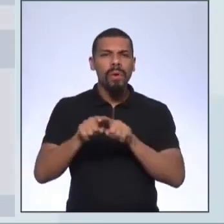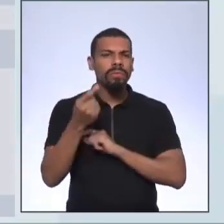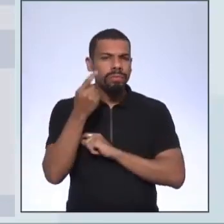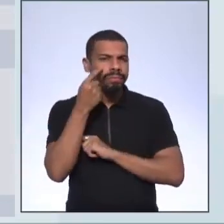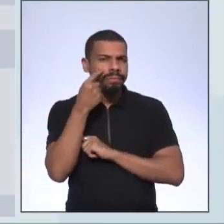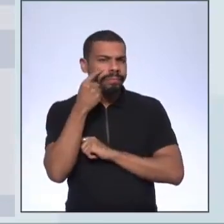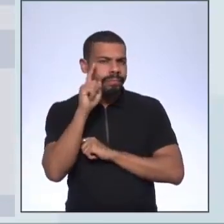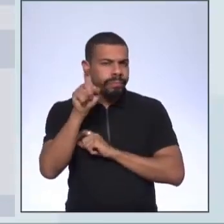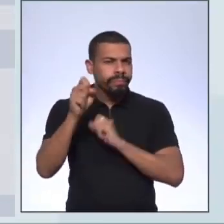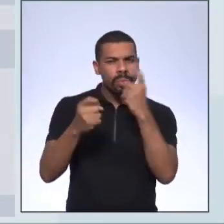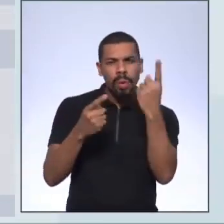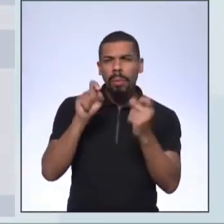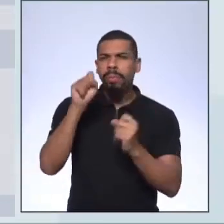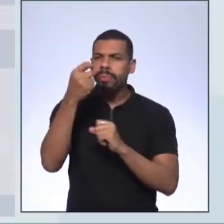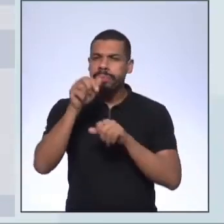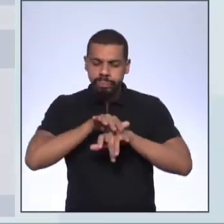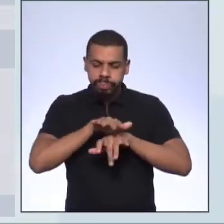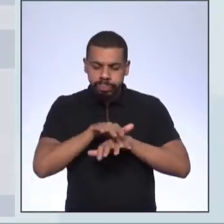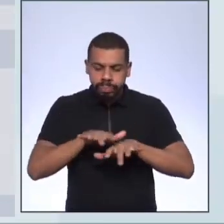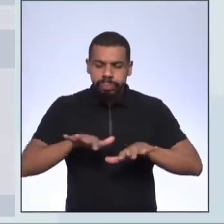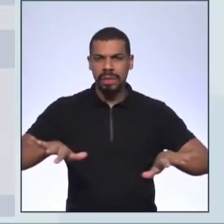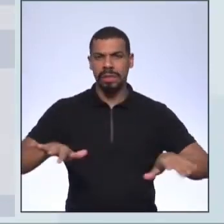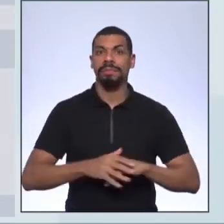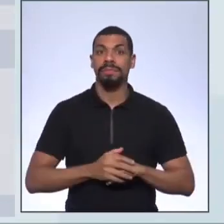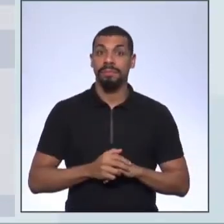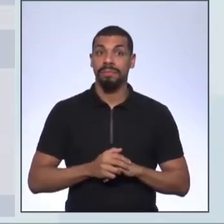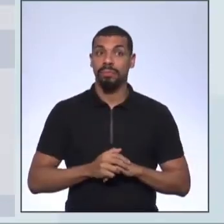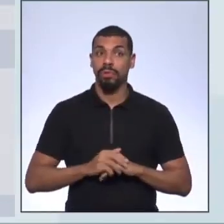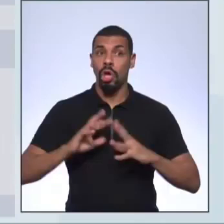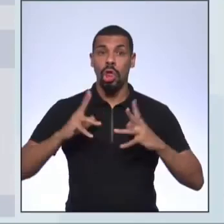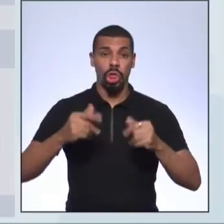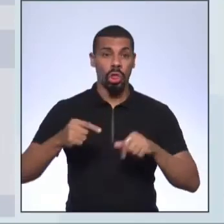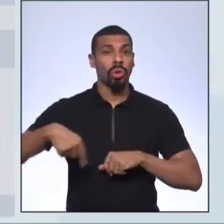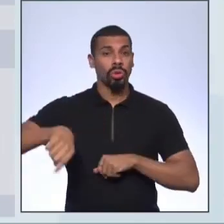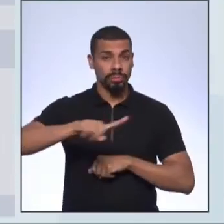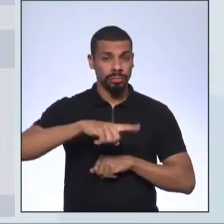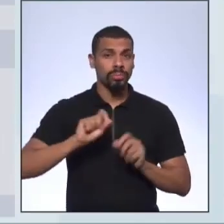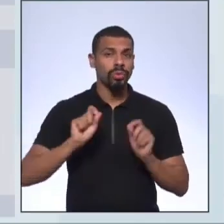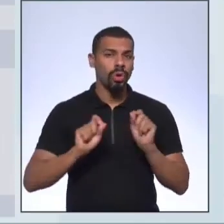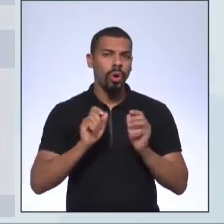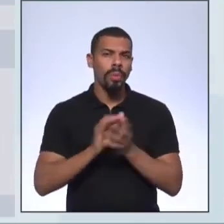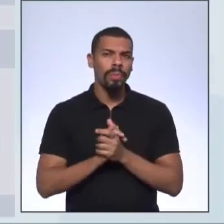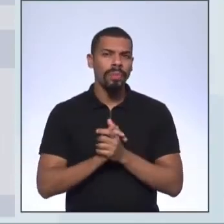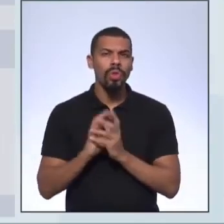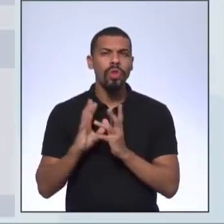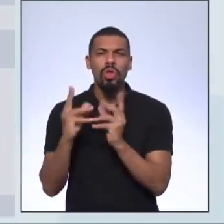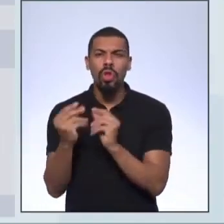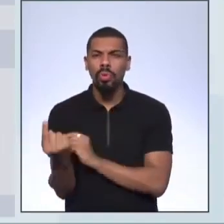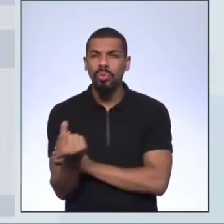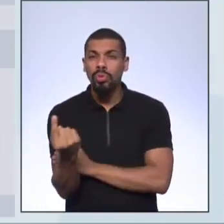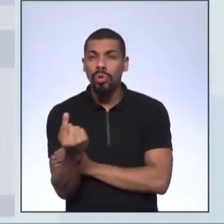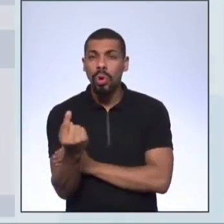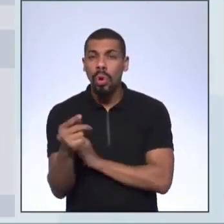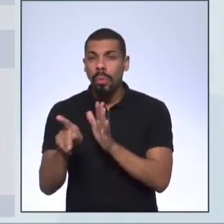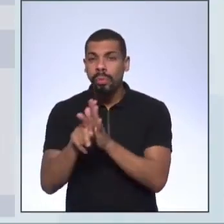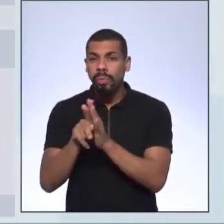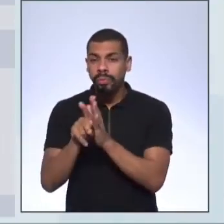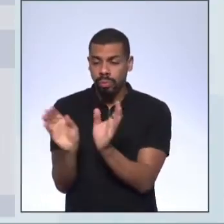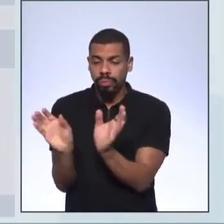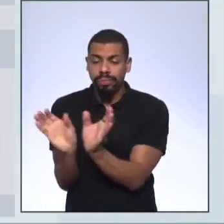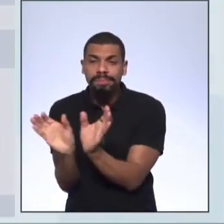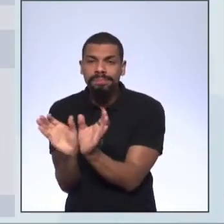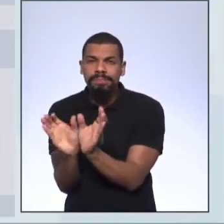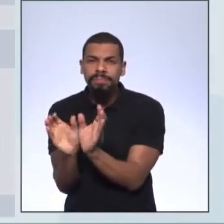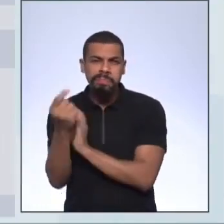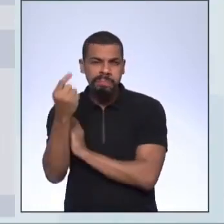aí podem ser multicelulares. São todos eucarióticos, ou seja, todos possuem célula com um núcleo definido. Então, se a